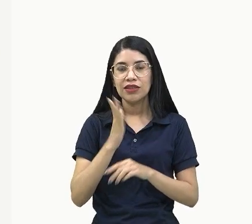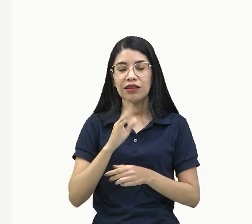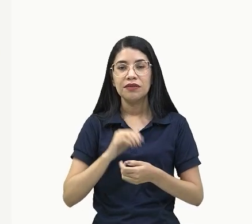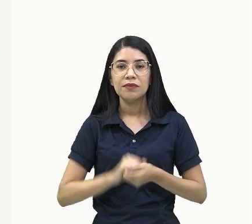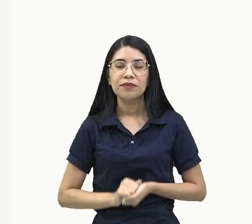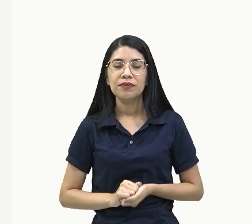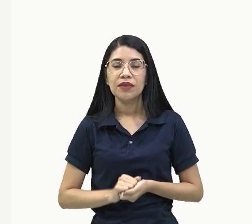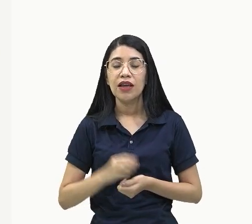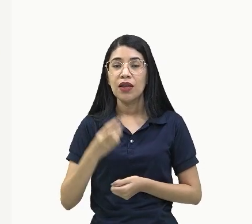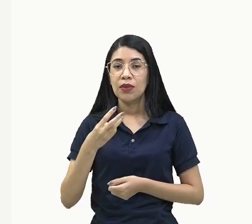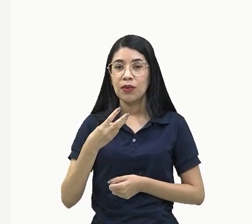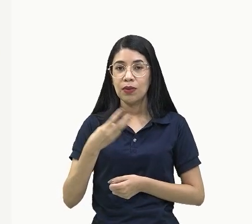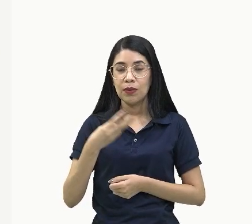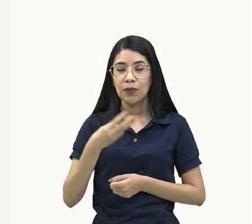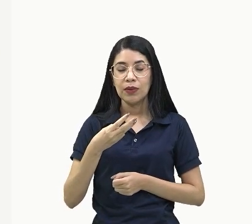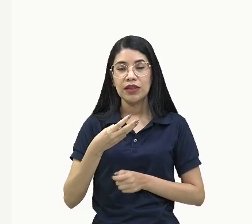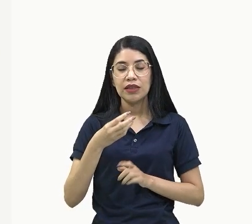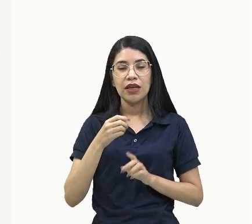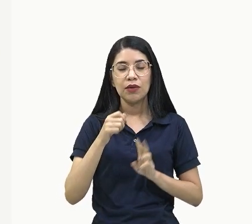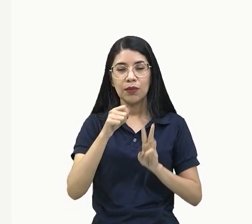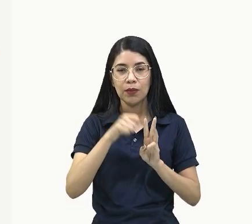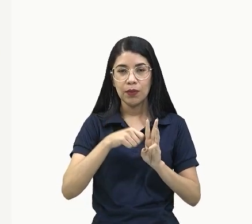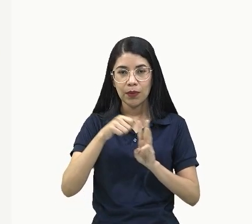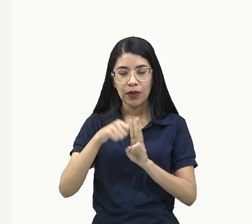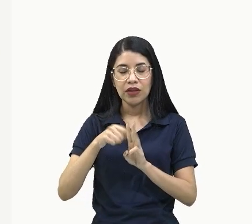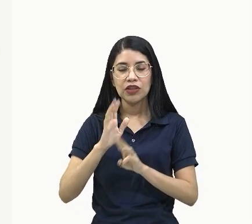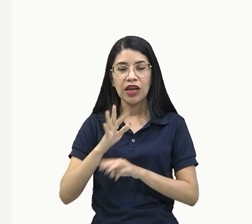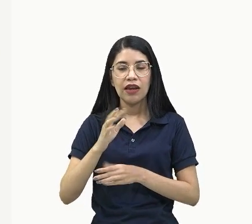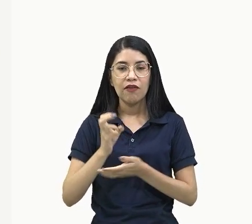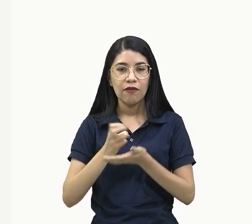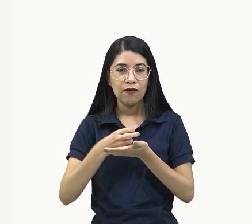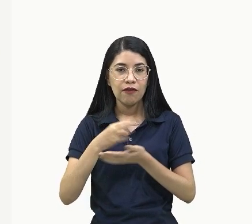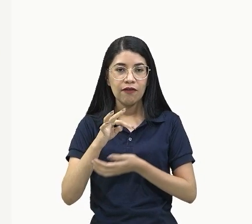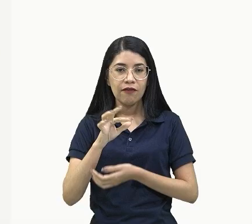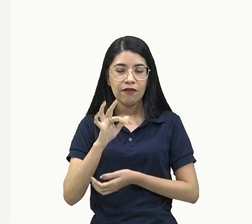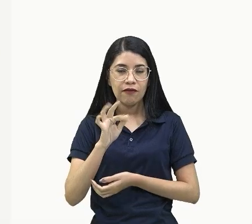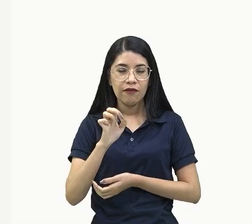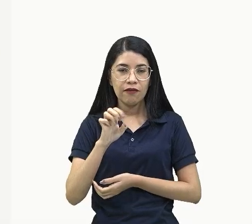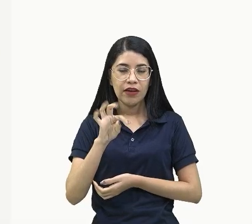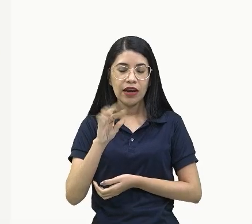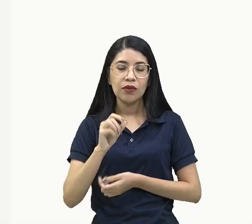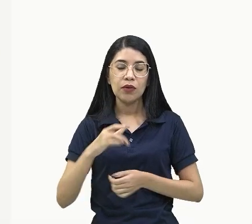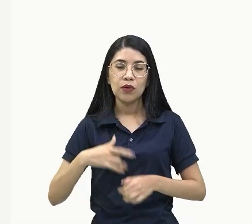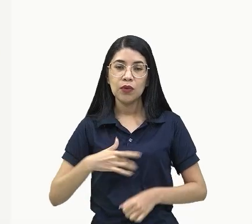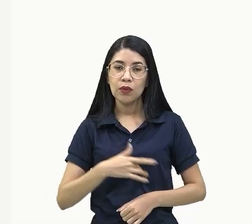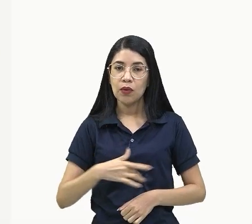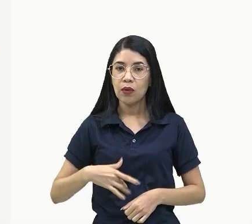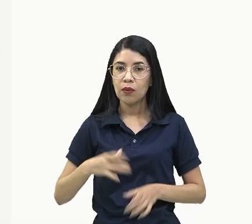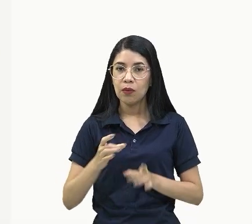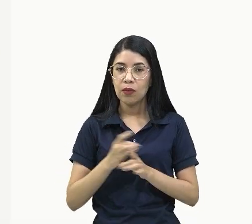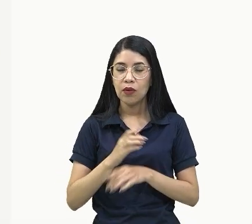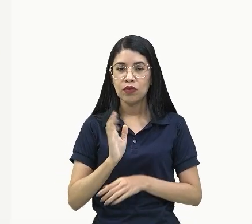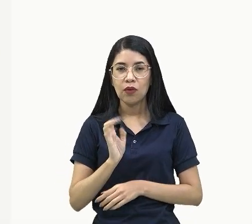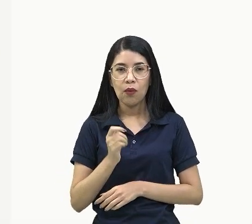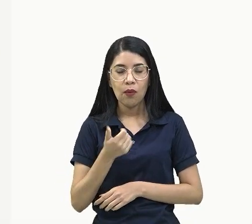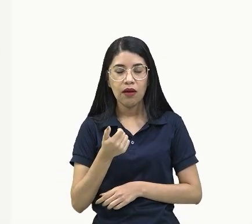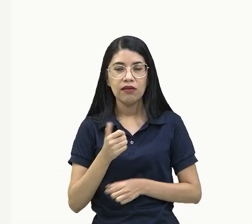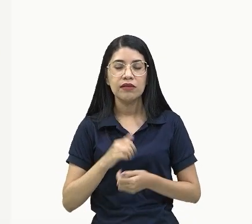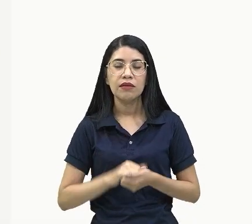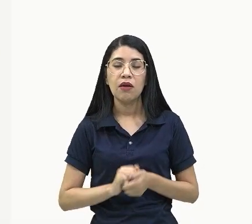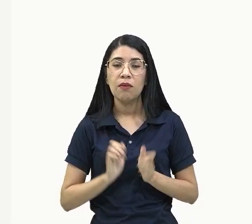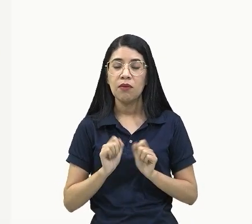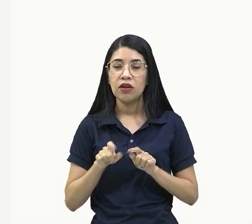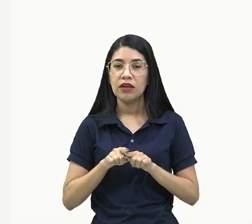terceiro mês, agora o bebê ele já é chamado de feto e os órgãos internos estão quase todos formados. Ele já pode